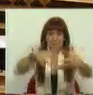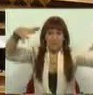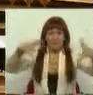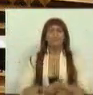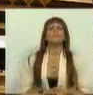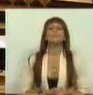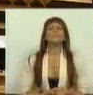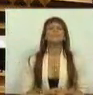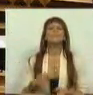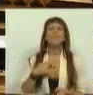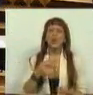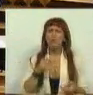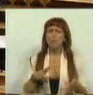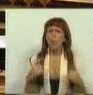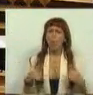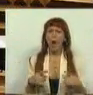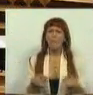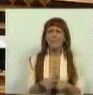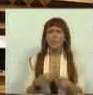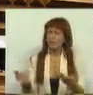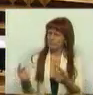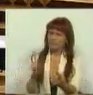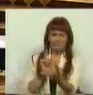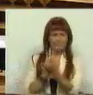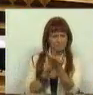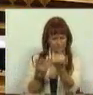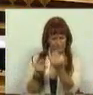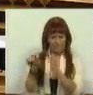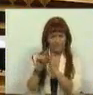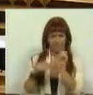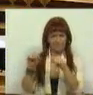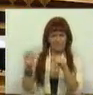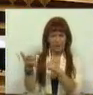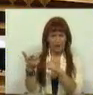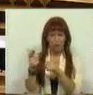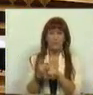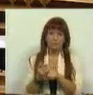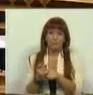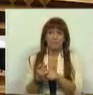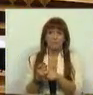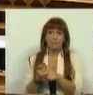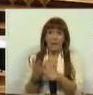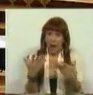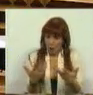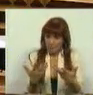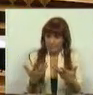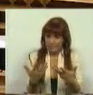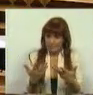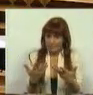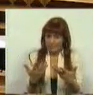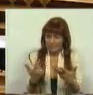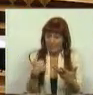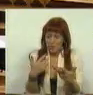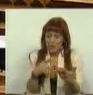estou disponível para receber o memorando da Troika, o atual, e